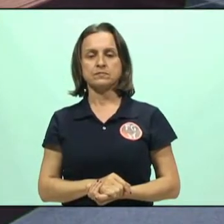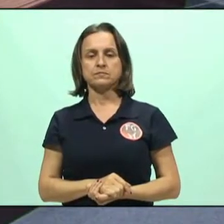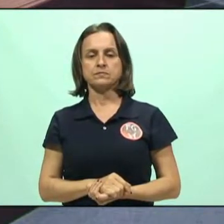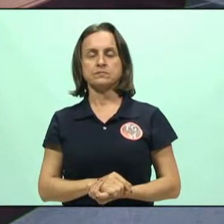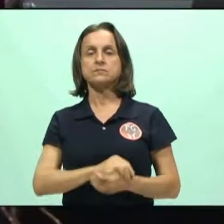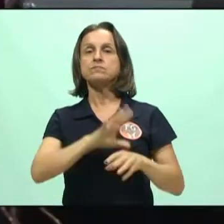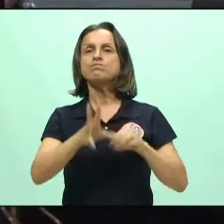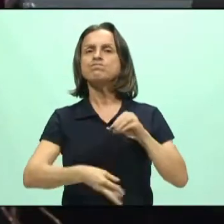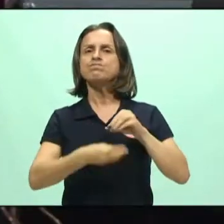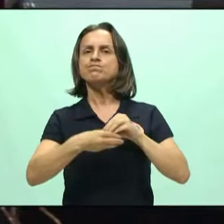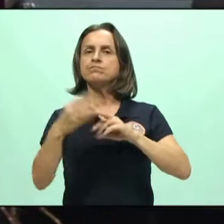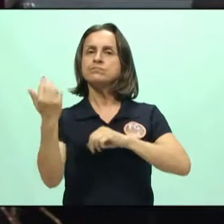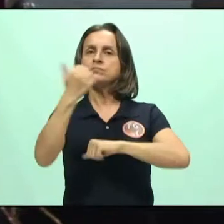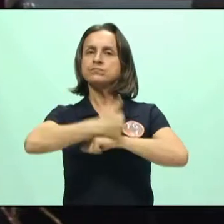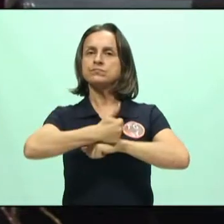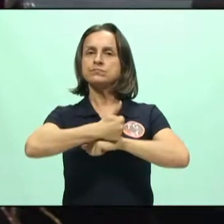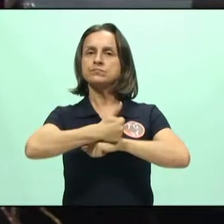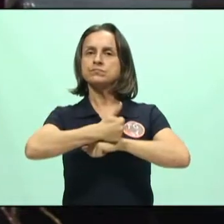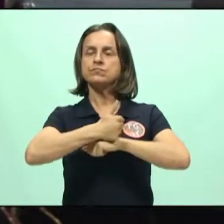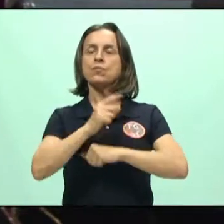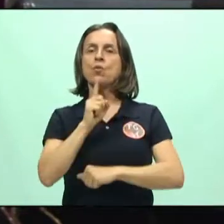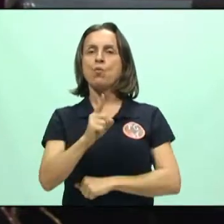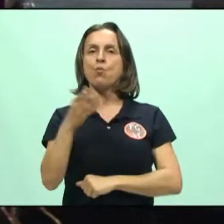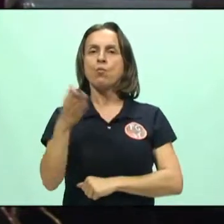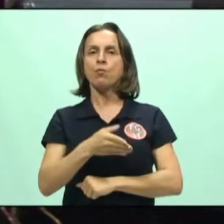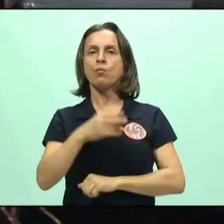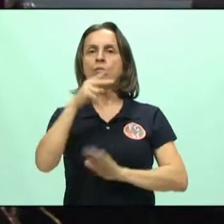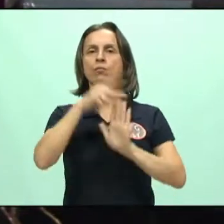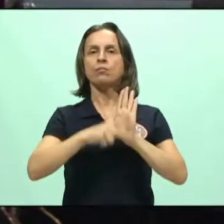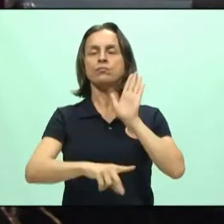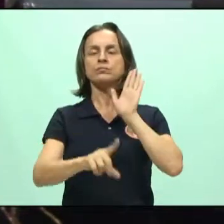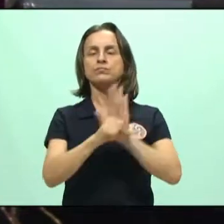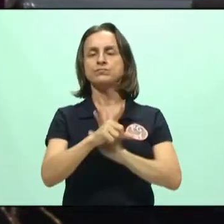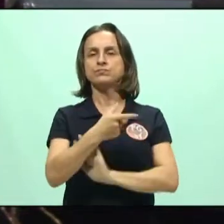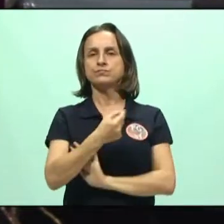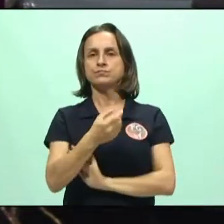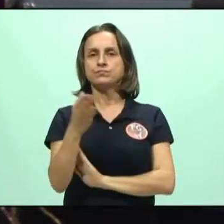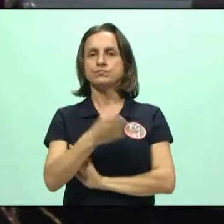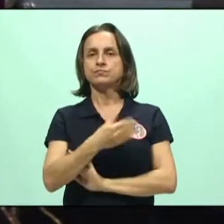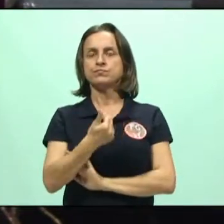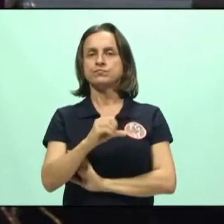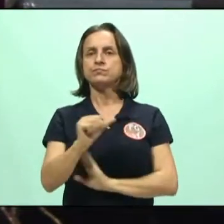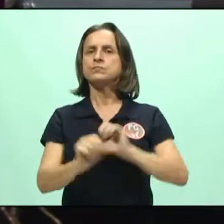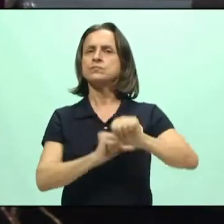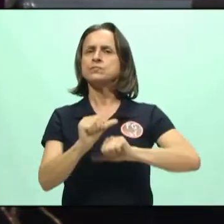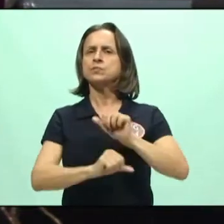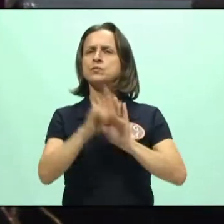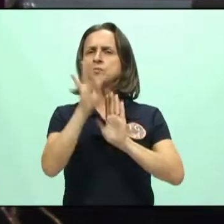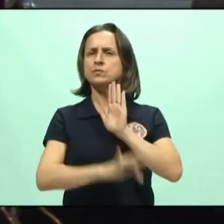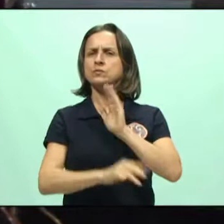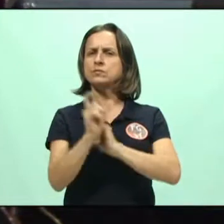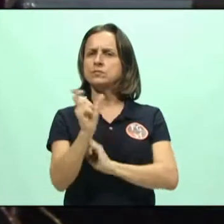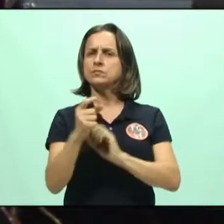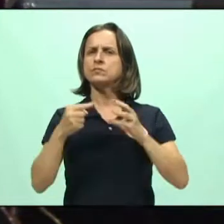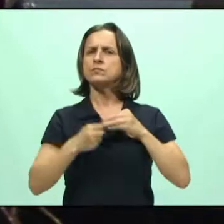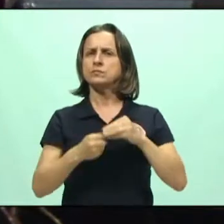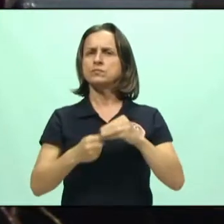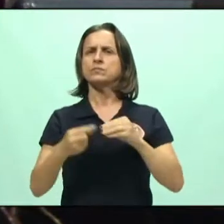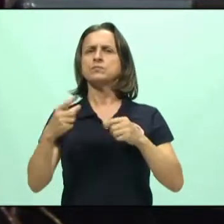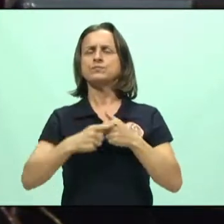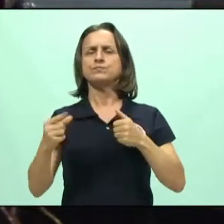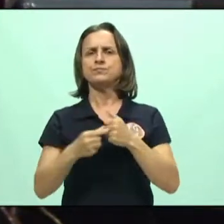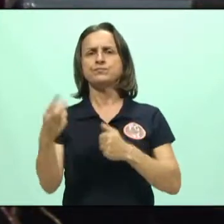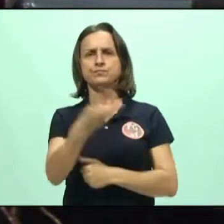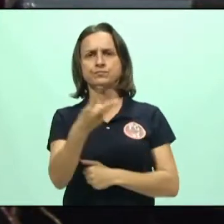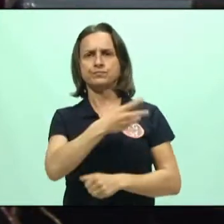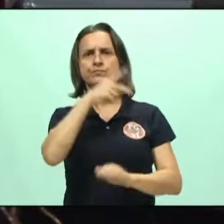emenda substitutiva um projeto de lei ordinária 200 2019 Altera a redação do parágrafo único do artigo 3º do